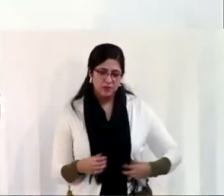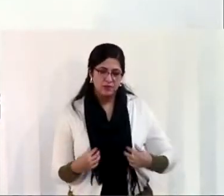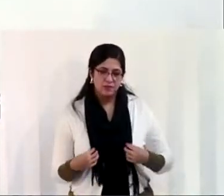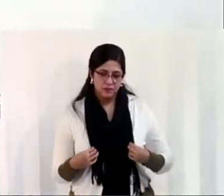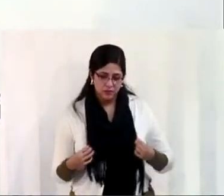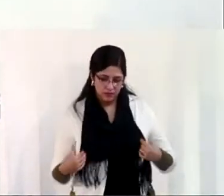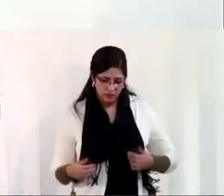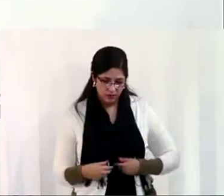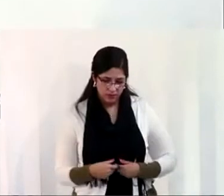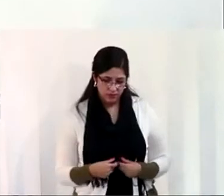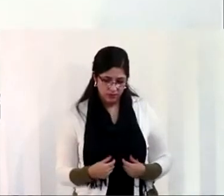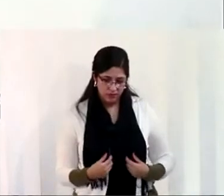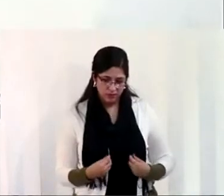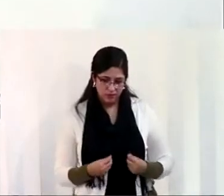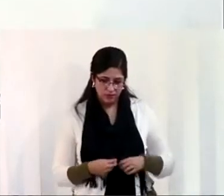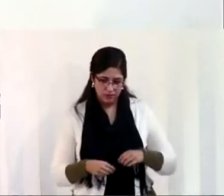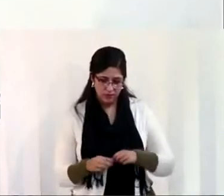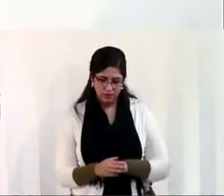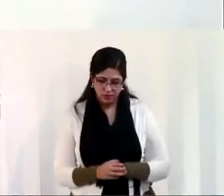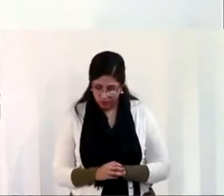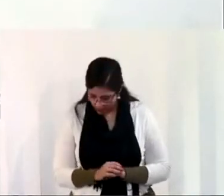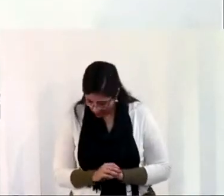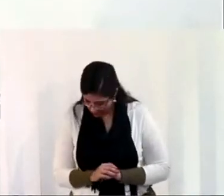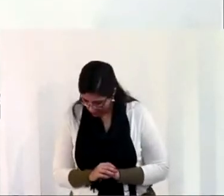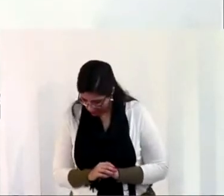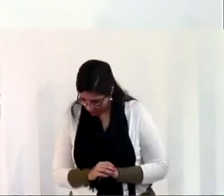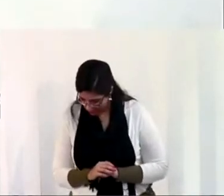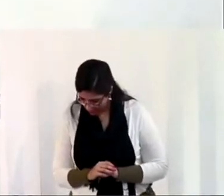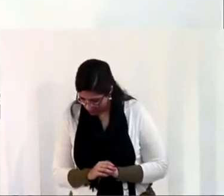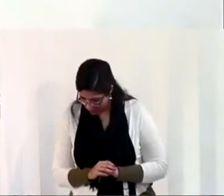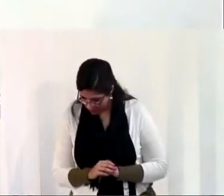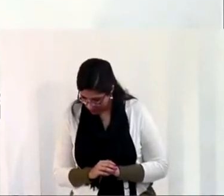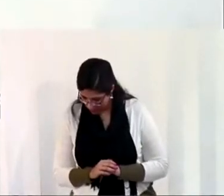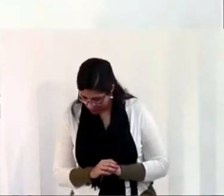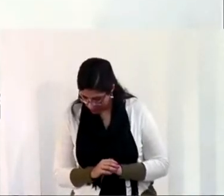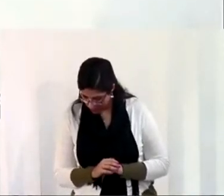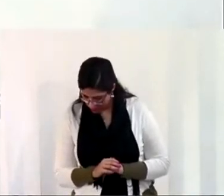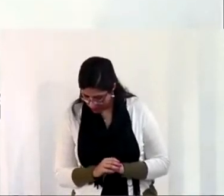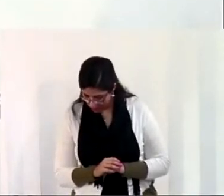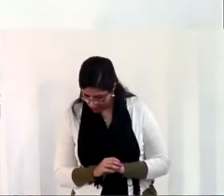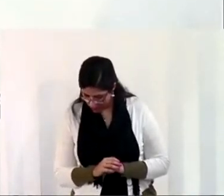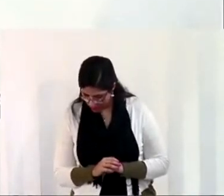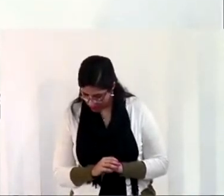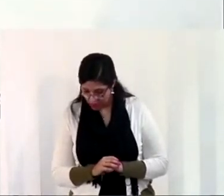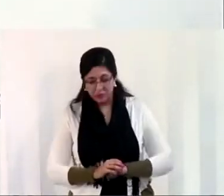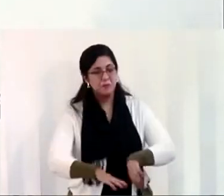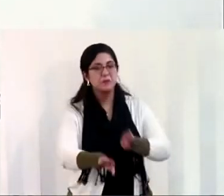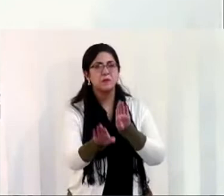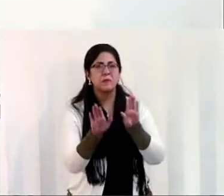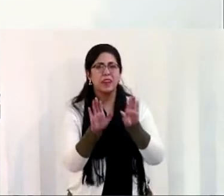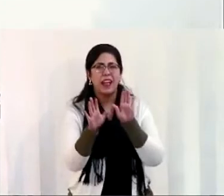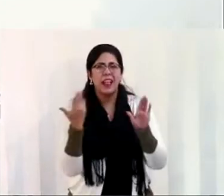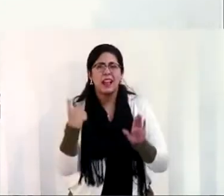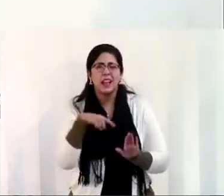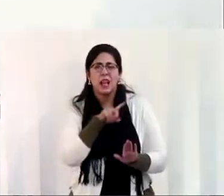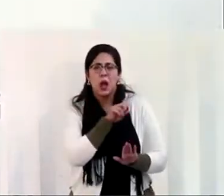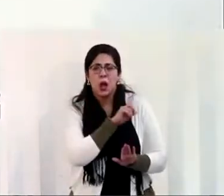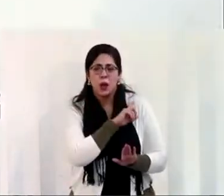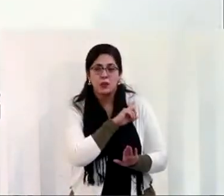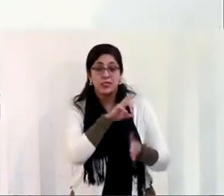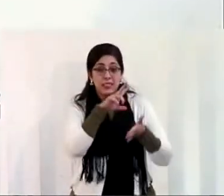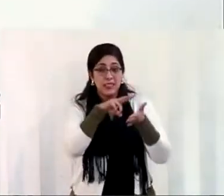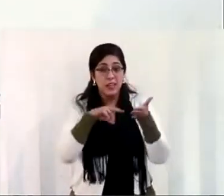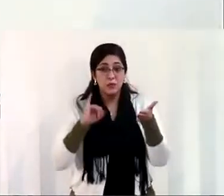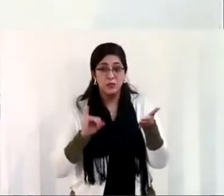manhã, uma criança, talvez um dos nossos filhos. Aqui no texto, inicialmente, era